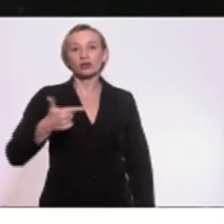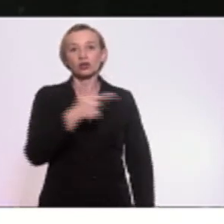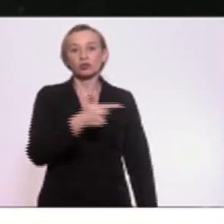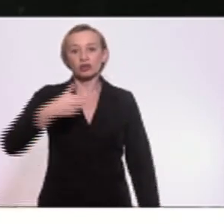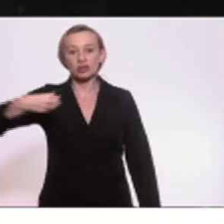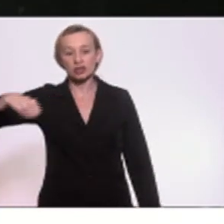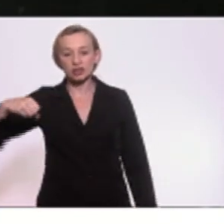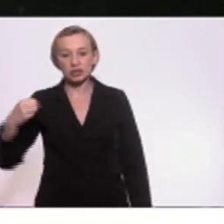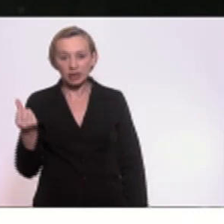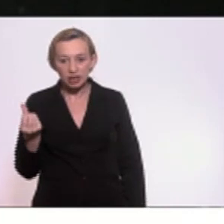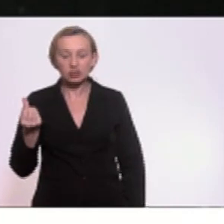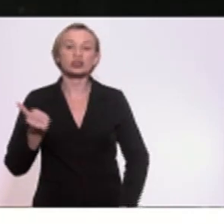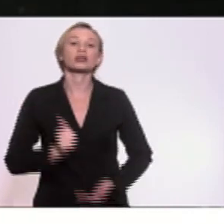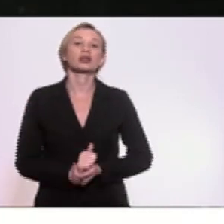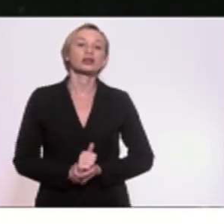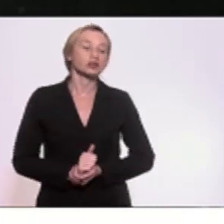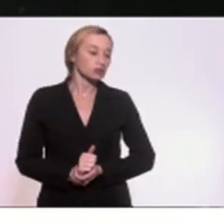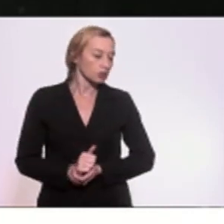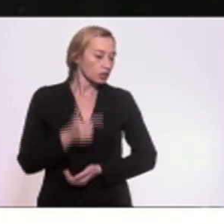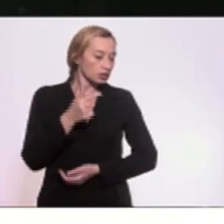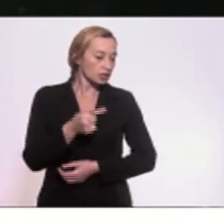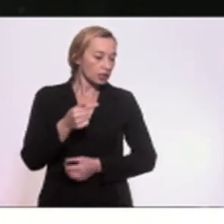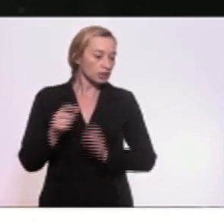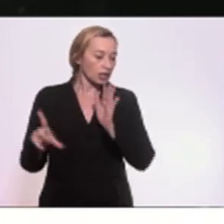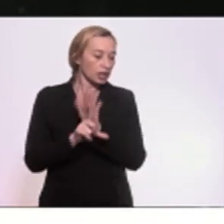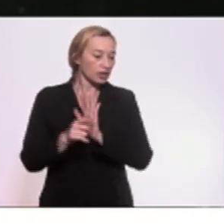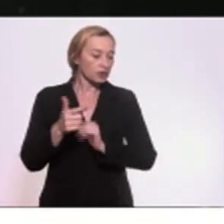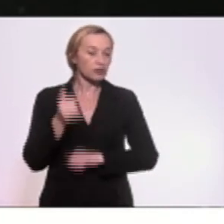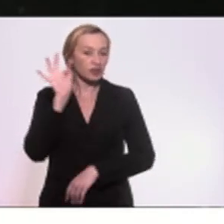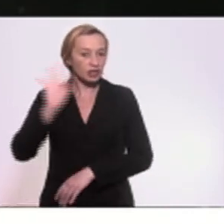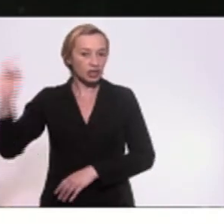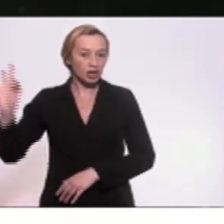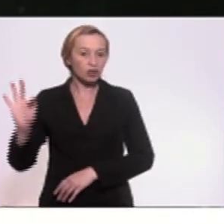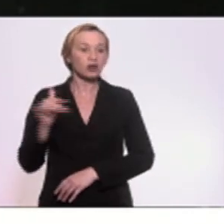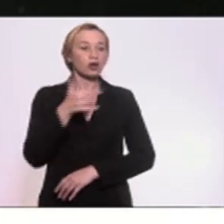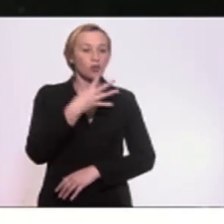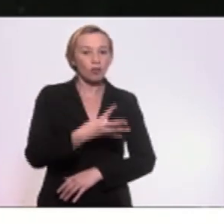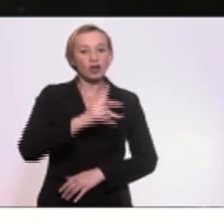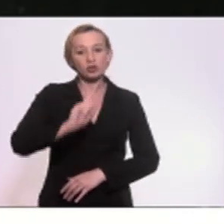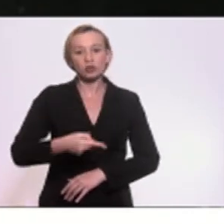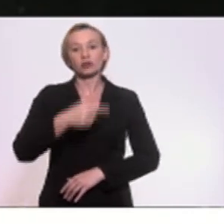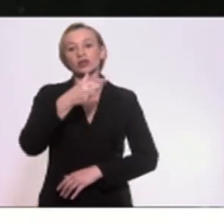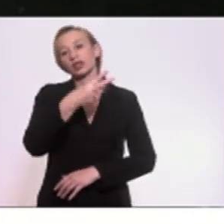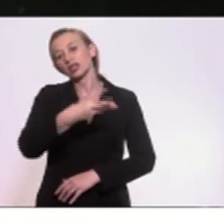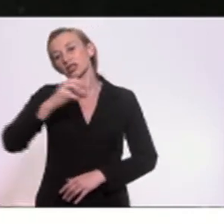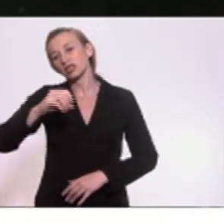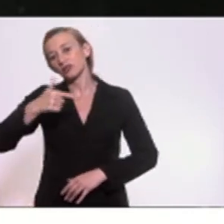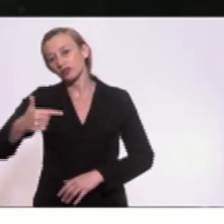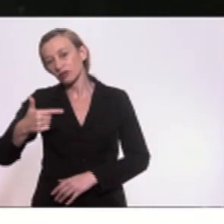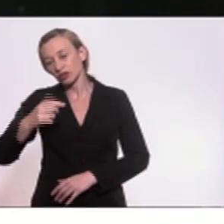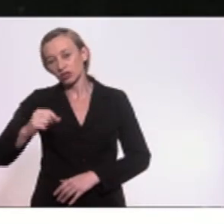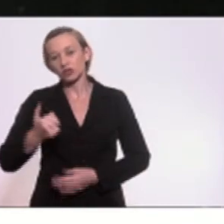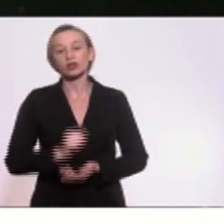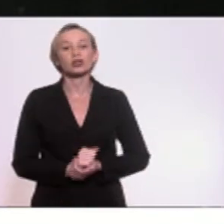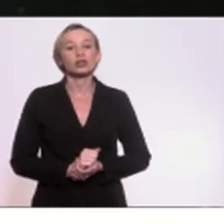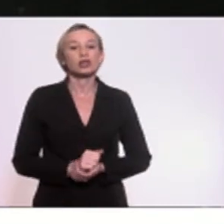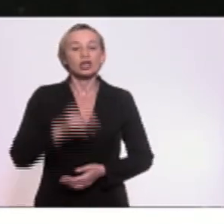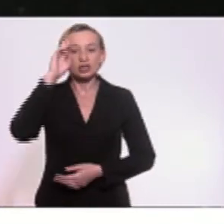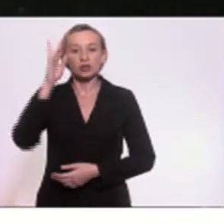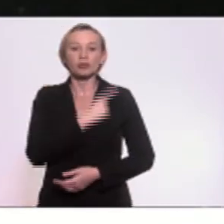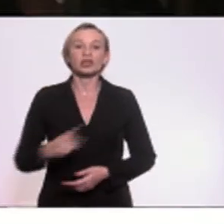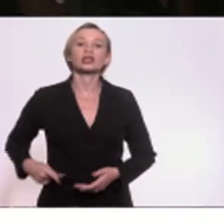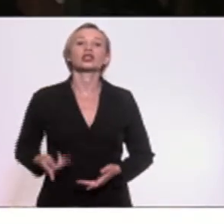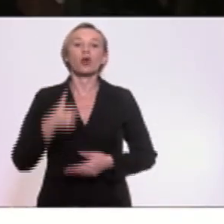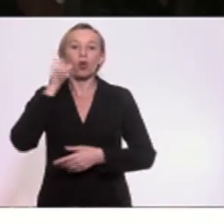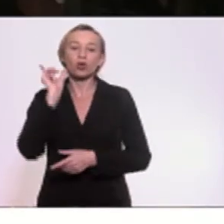42/2016 e no título 7º da Lei Federal 4.320/64. Com a palavra o deputado Luiz Paulo. Senhor presidente, nós